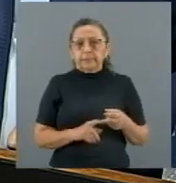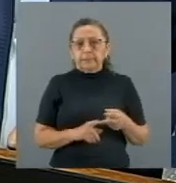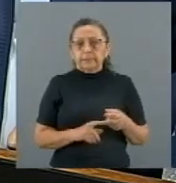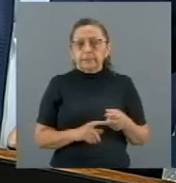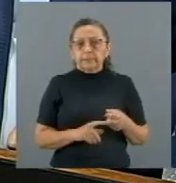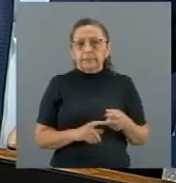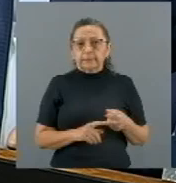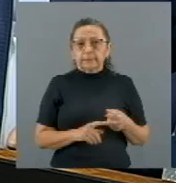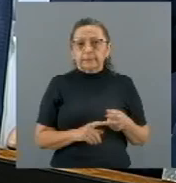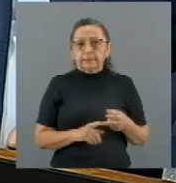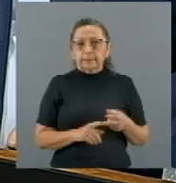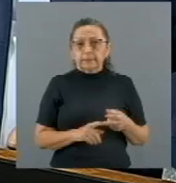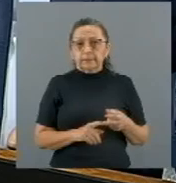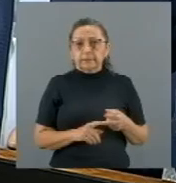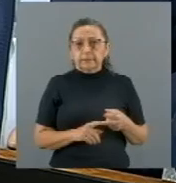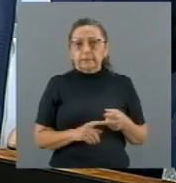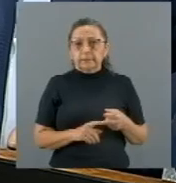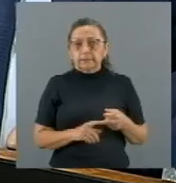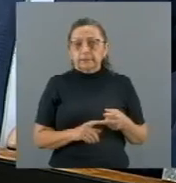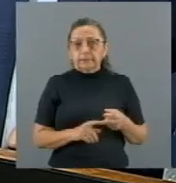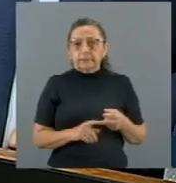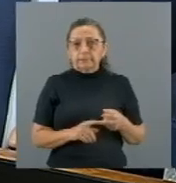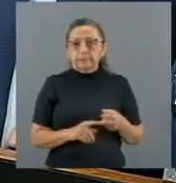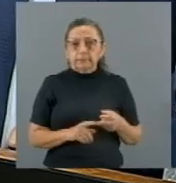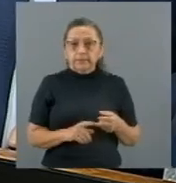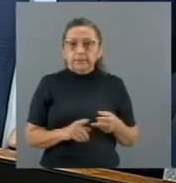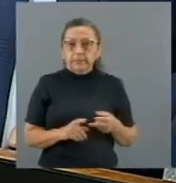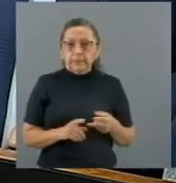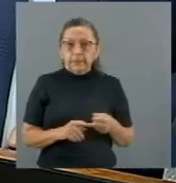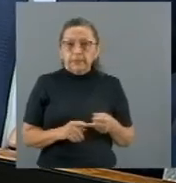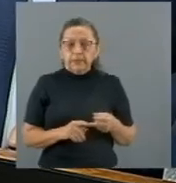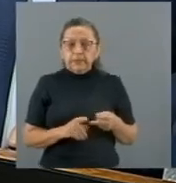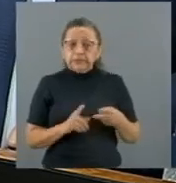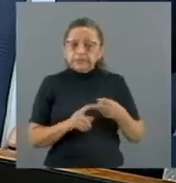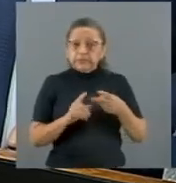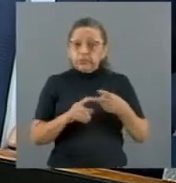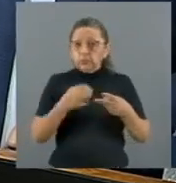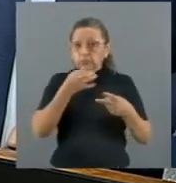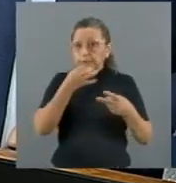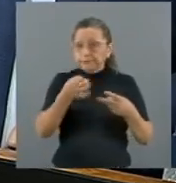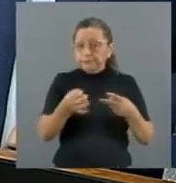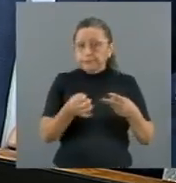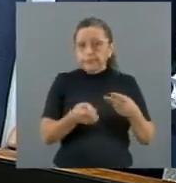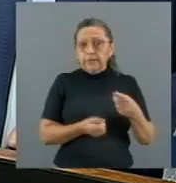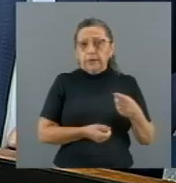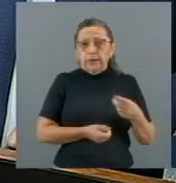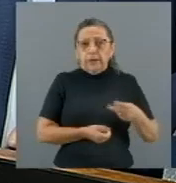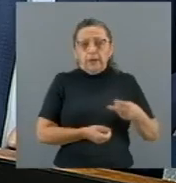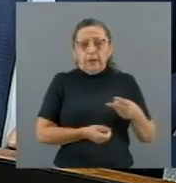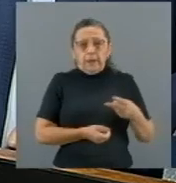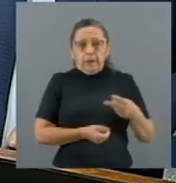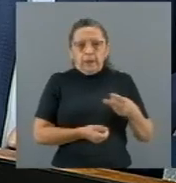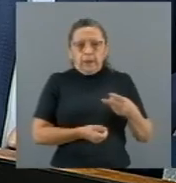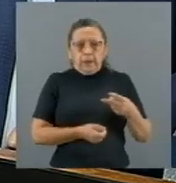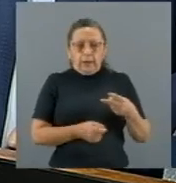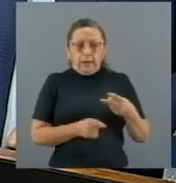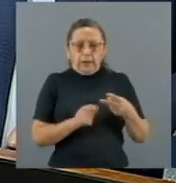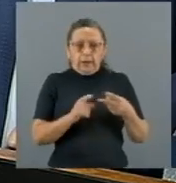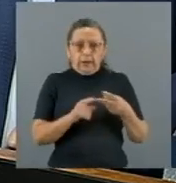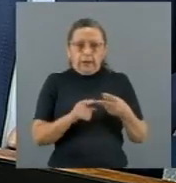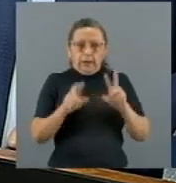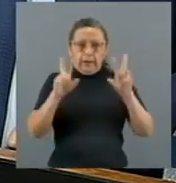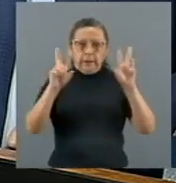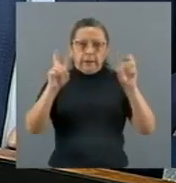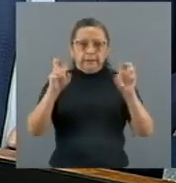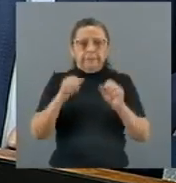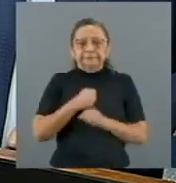as minhas parcas ideias aqui, mas com certeza ele vai assimilar algumas. A segunda é essa questão do tal do